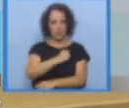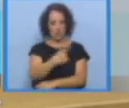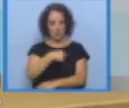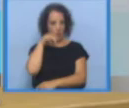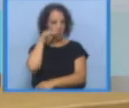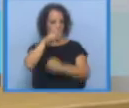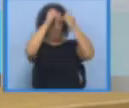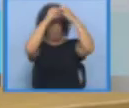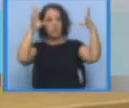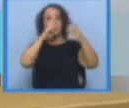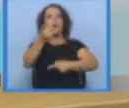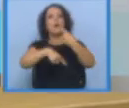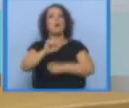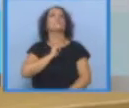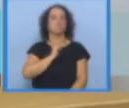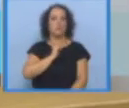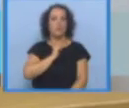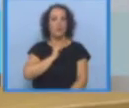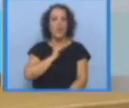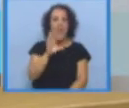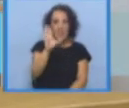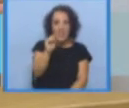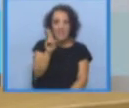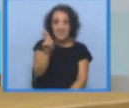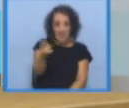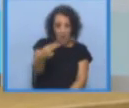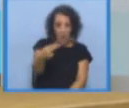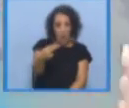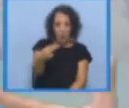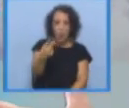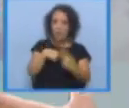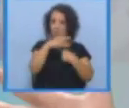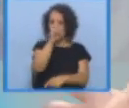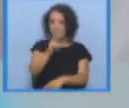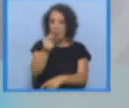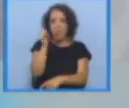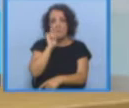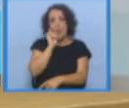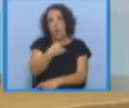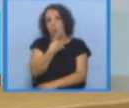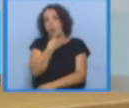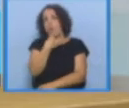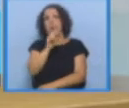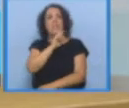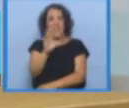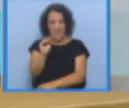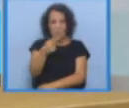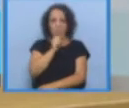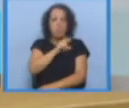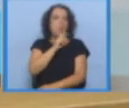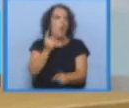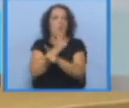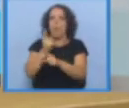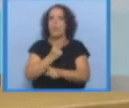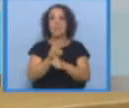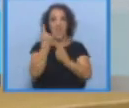o que é que acontecia, não é? 10 euros vale imenso na Venezuela, não é? Imenso. Dá para fazer um montão de coisas, não é? Talvez